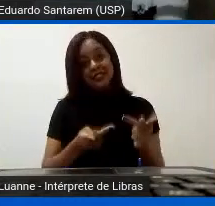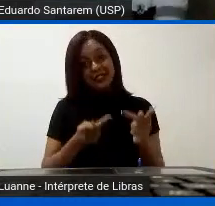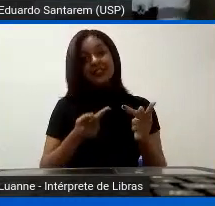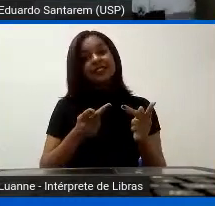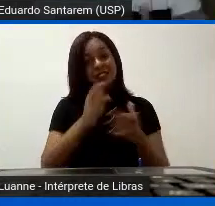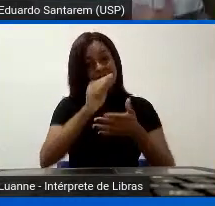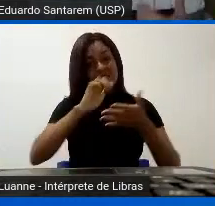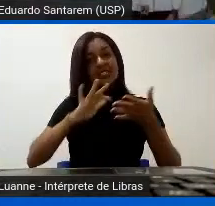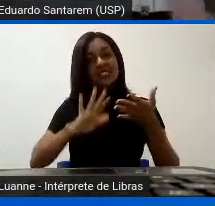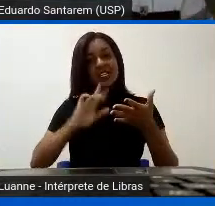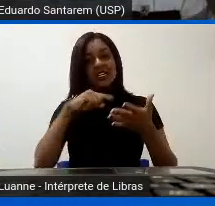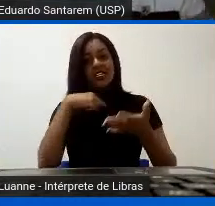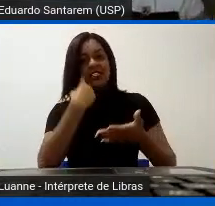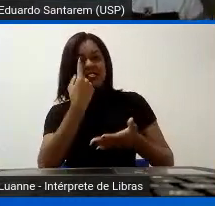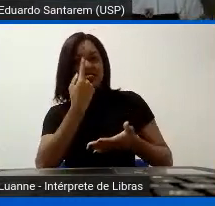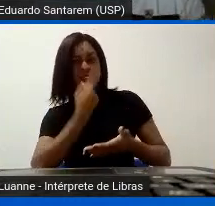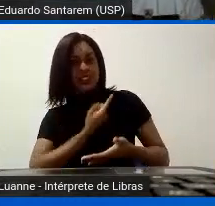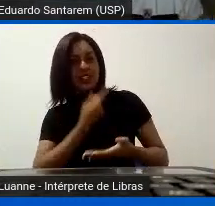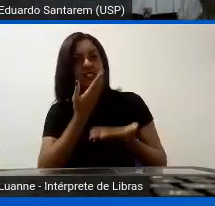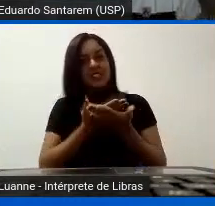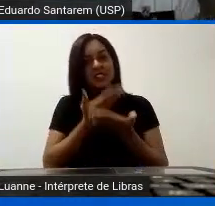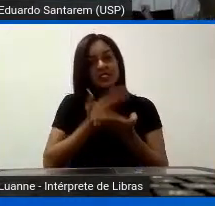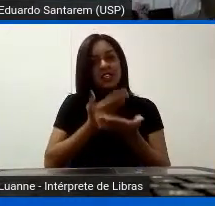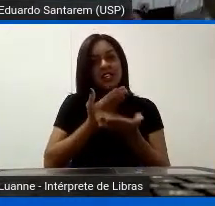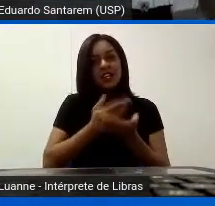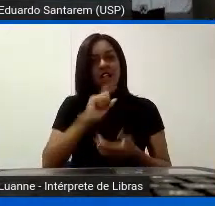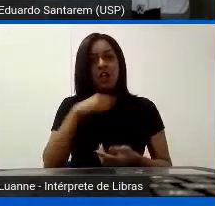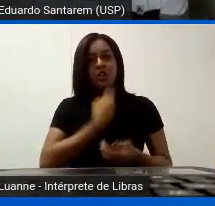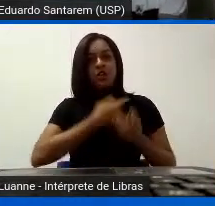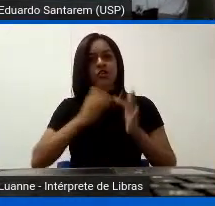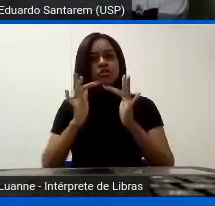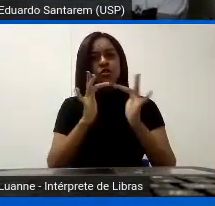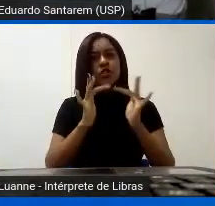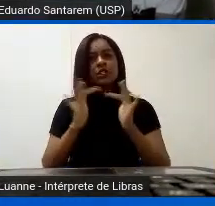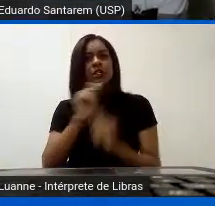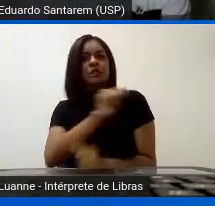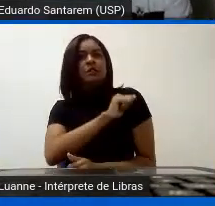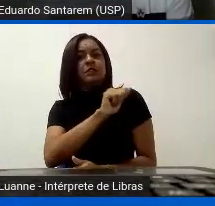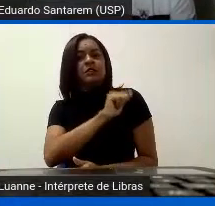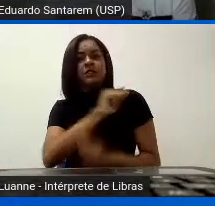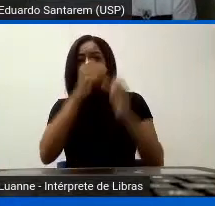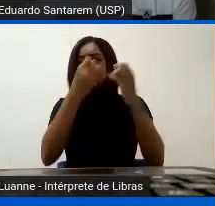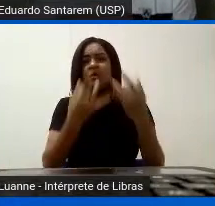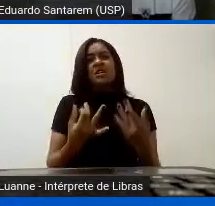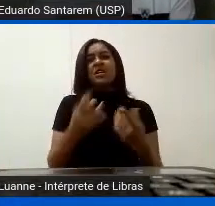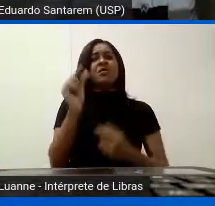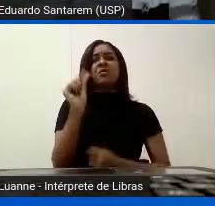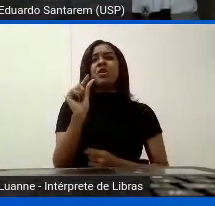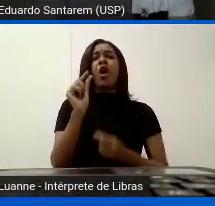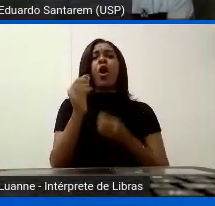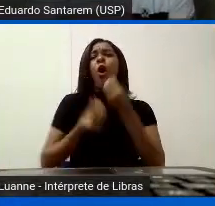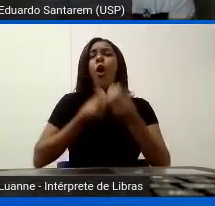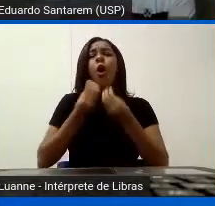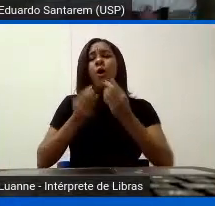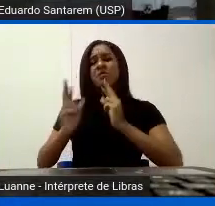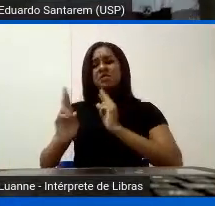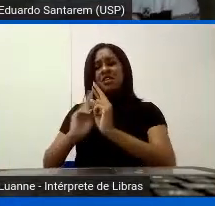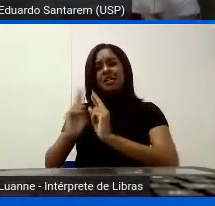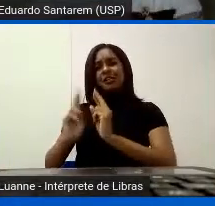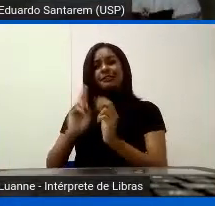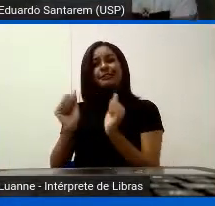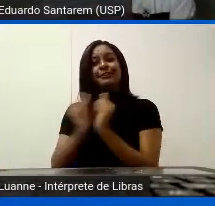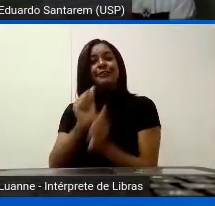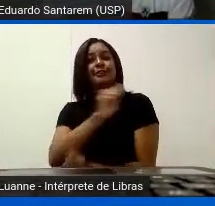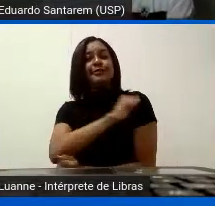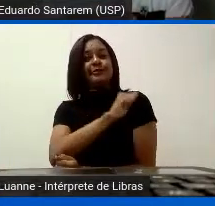nas nossas aulas no nosso no nosso contato com os alunos então falar um pouquinho dessa questão de como que a gente se relaciona com o aluno Esse é um projeto né